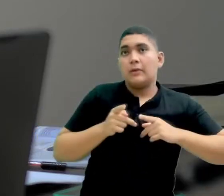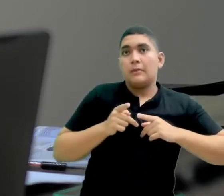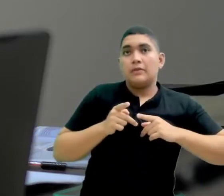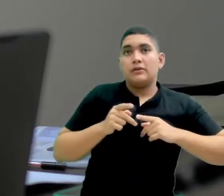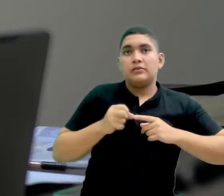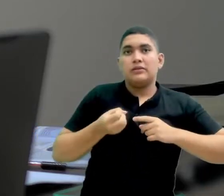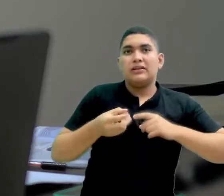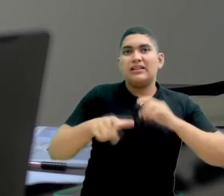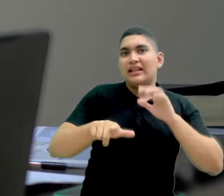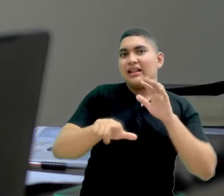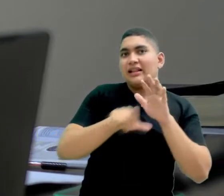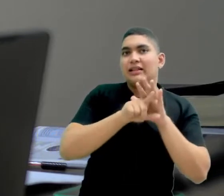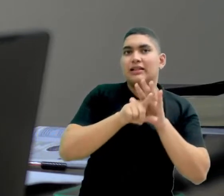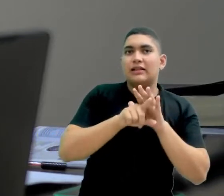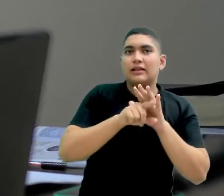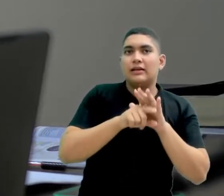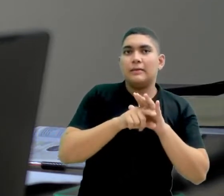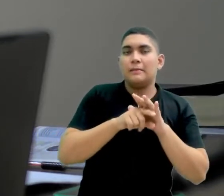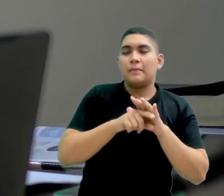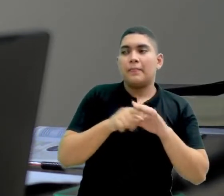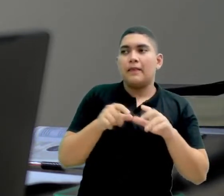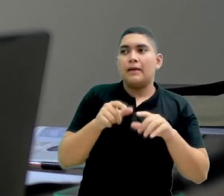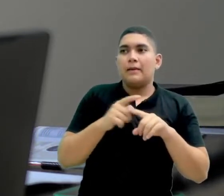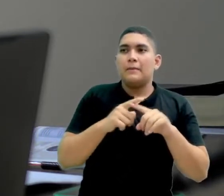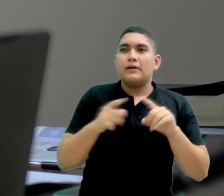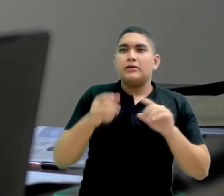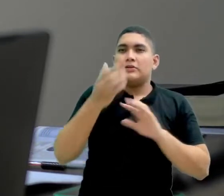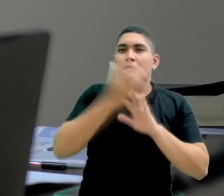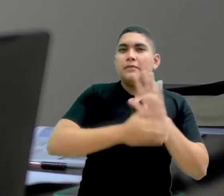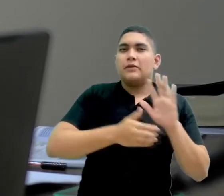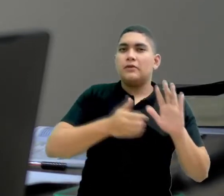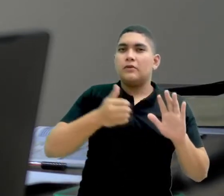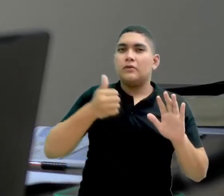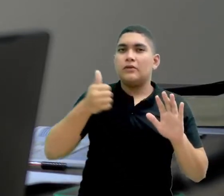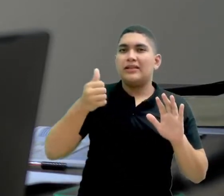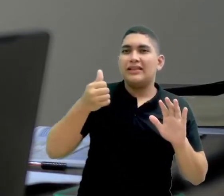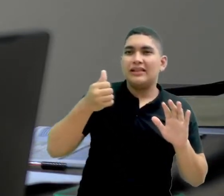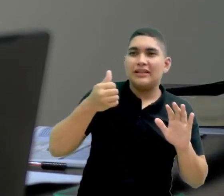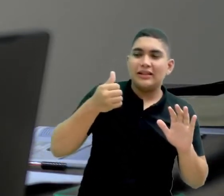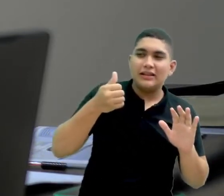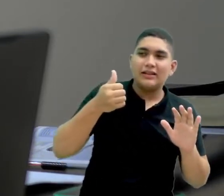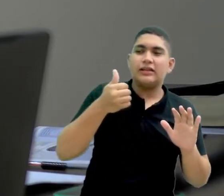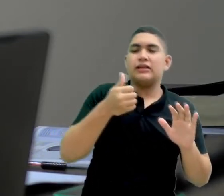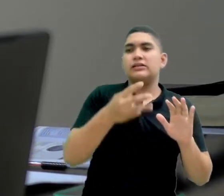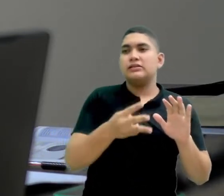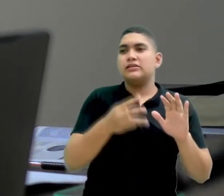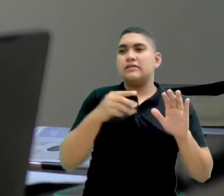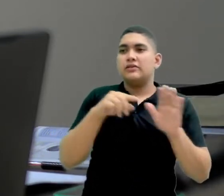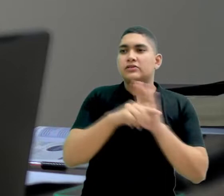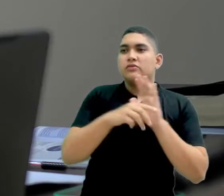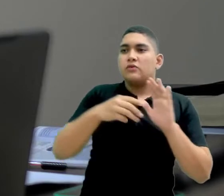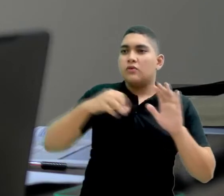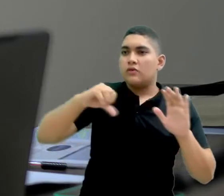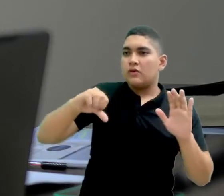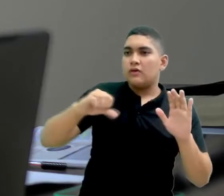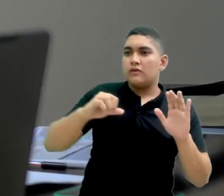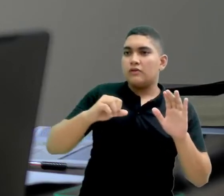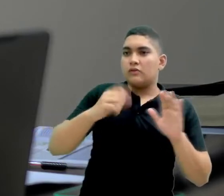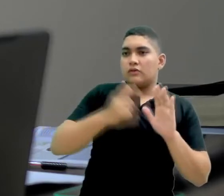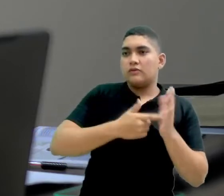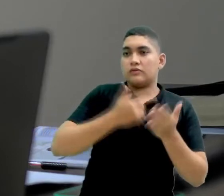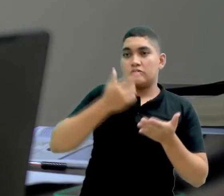3:20, e é interessante que no capítulo 13, versículo 9 de Romanos, ele vai dizer, com efeito